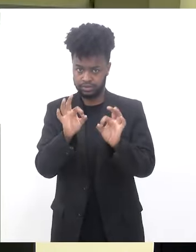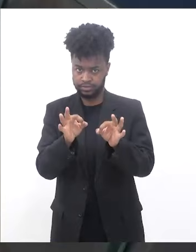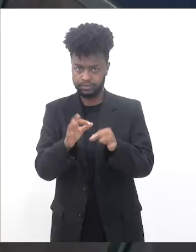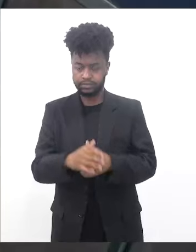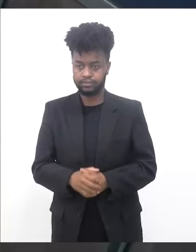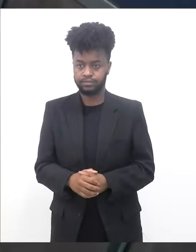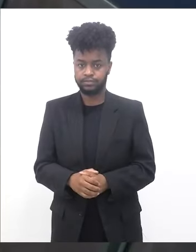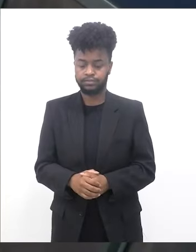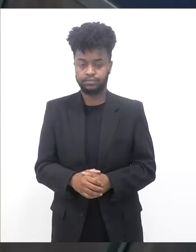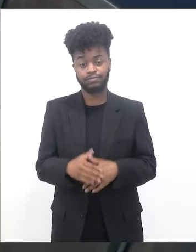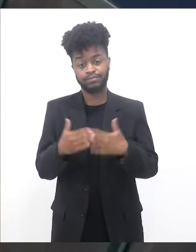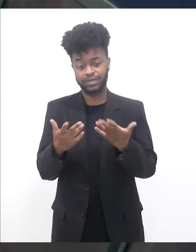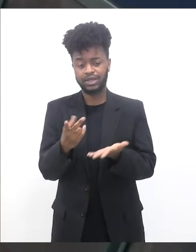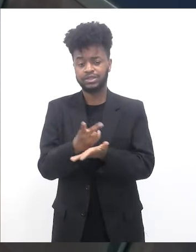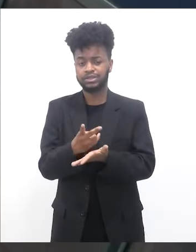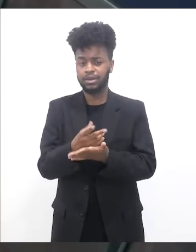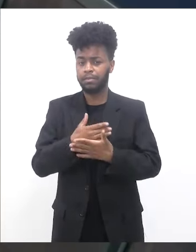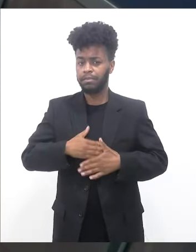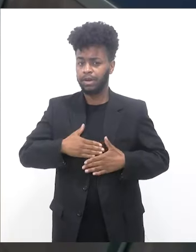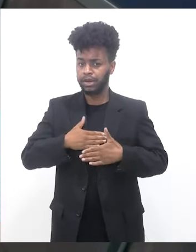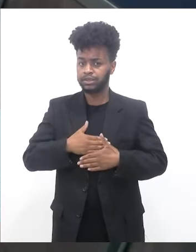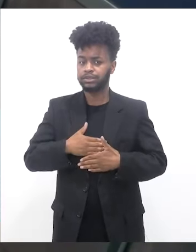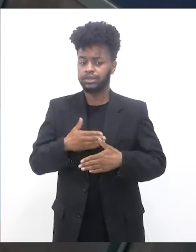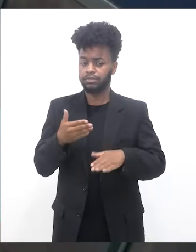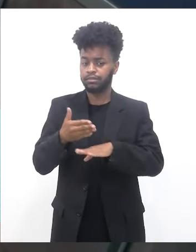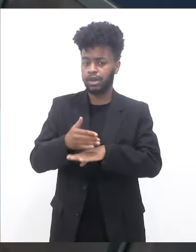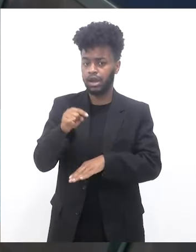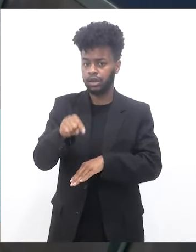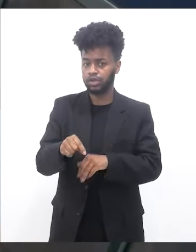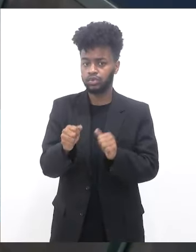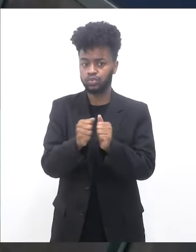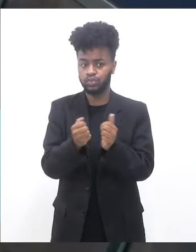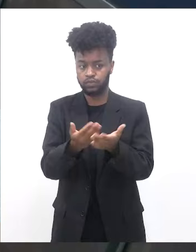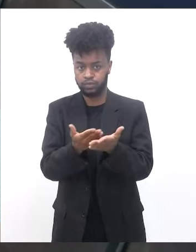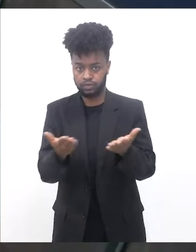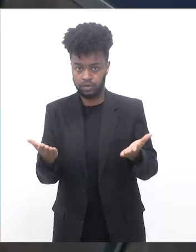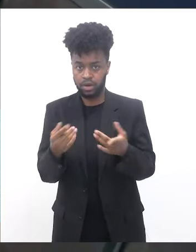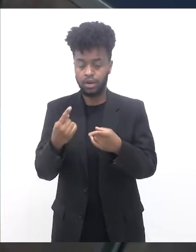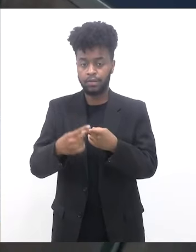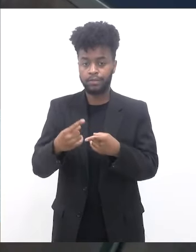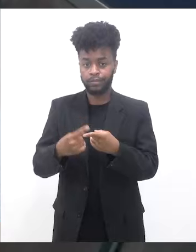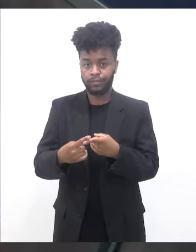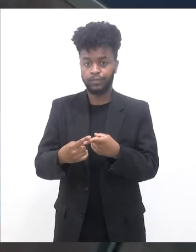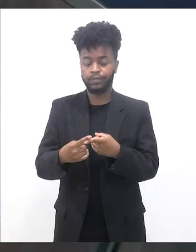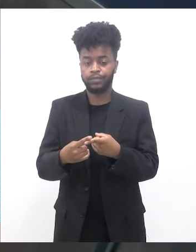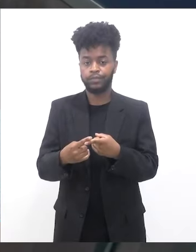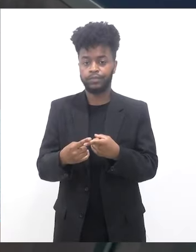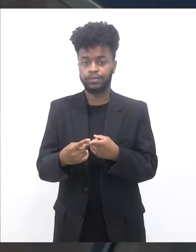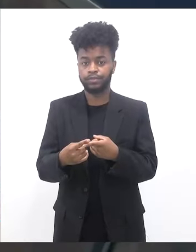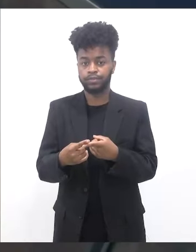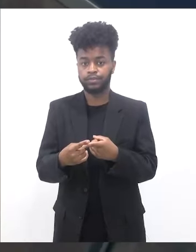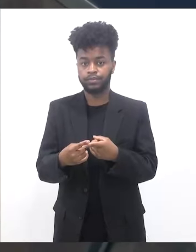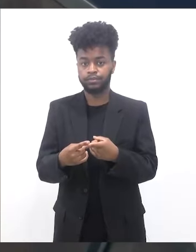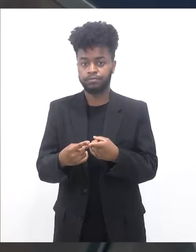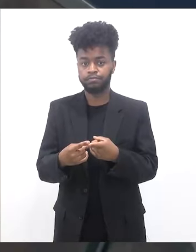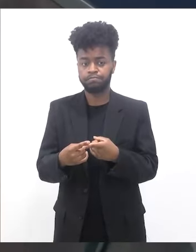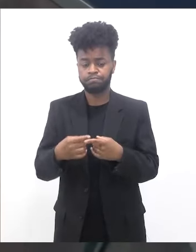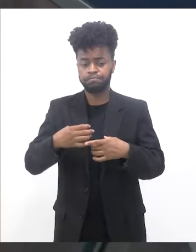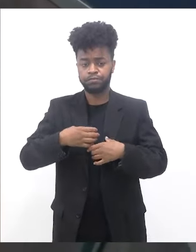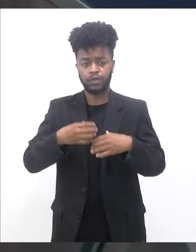Moisés? Ô, Brizola, é sempre um prazer estar aqui com você. É uma grata e